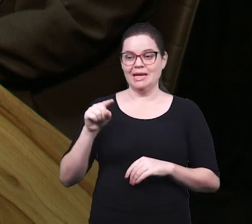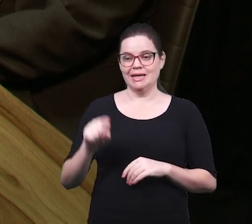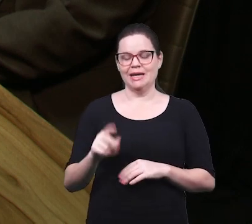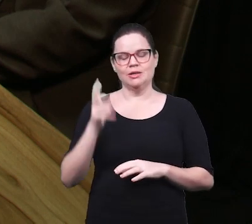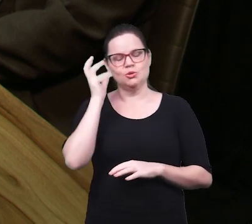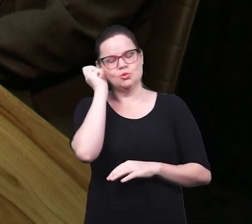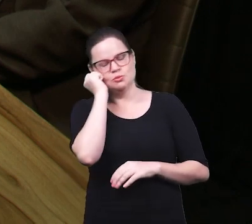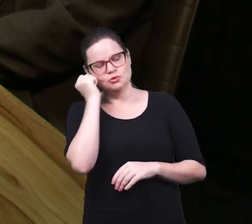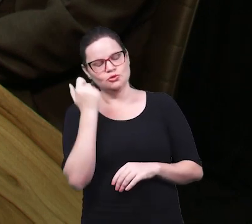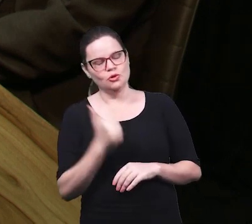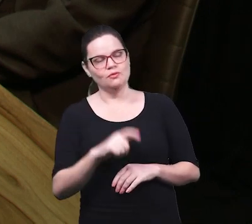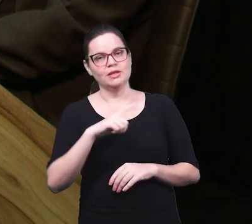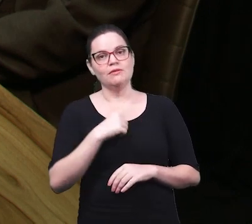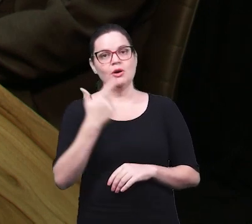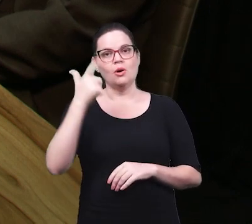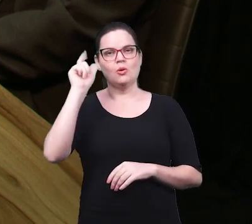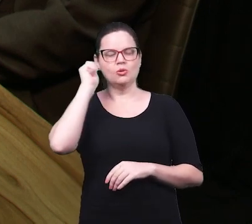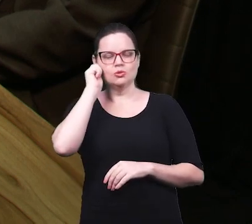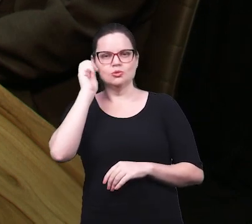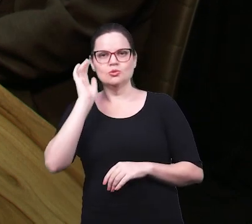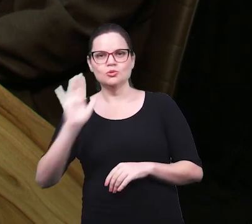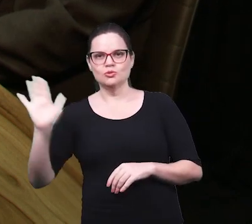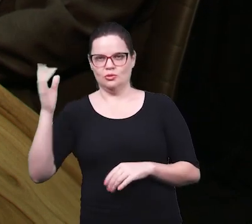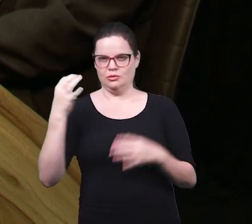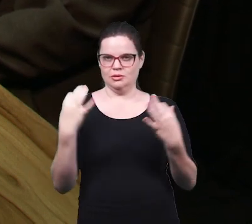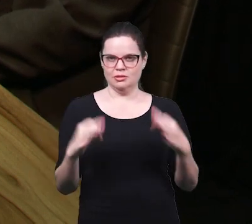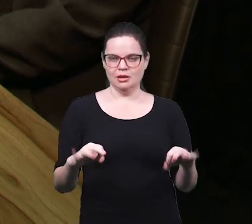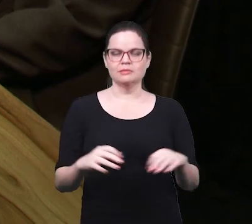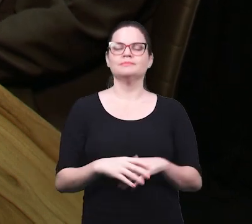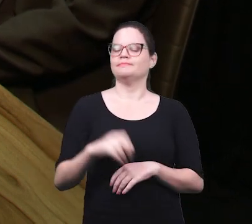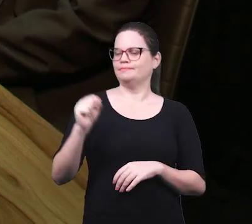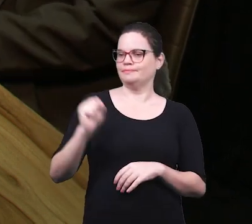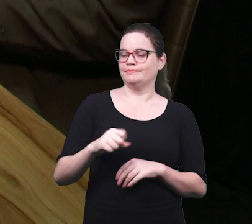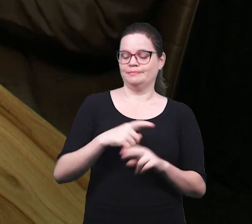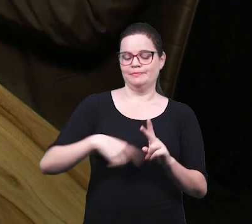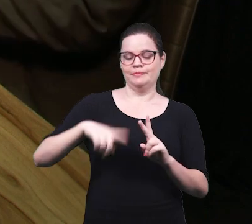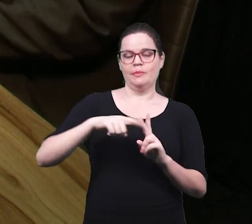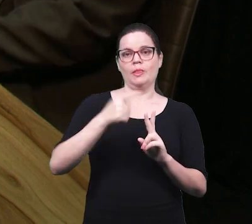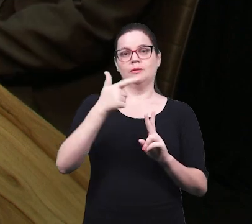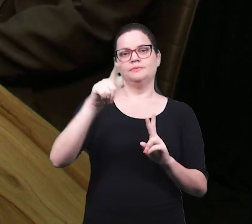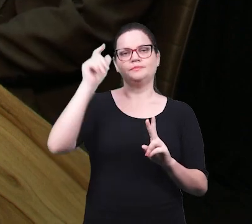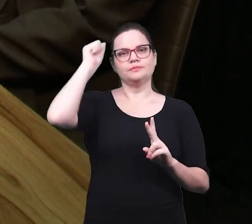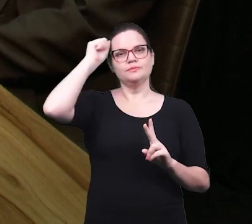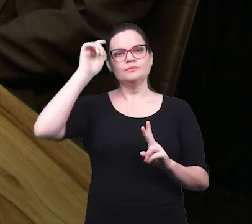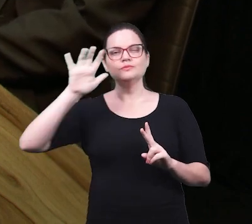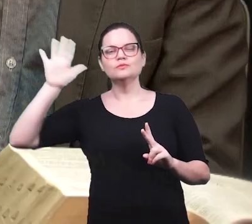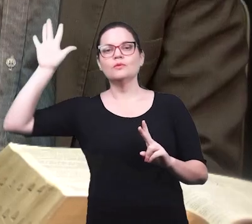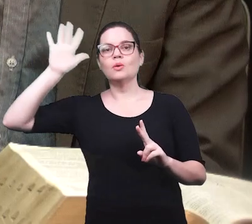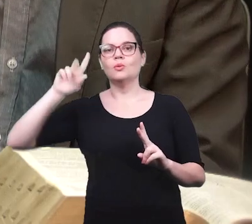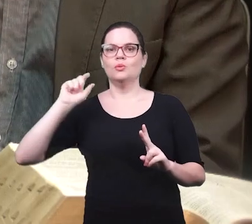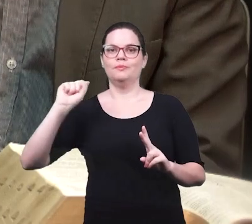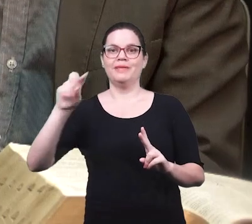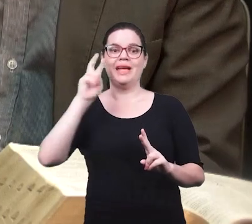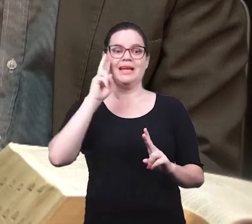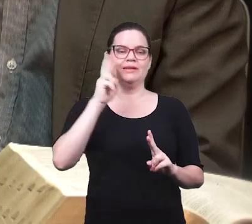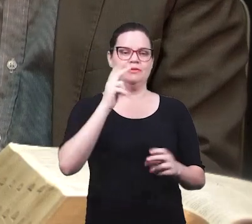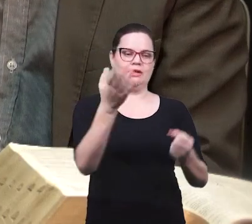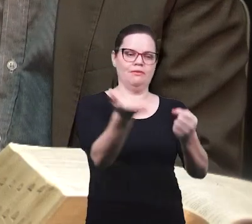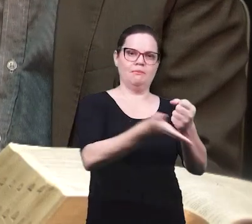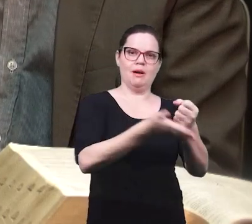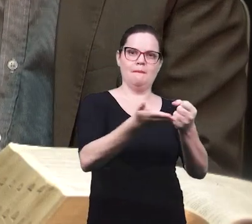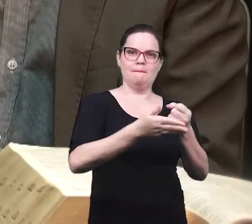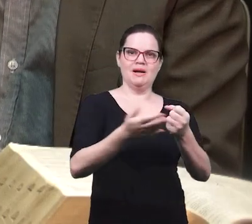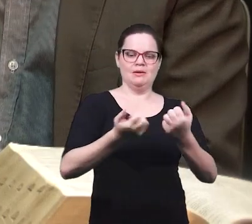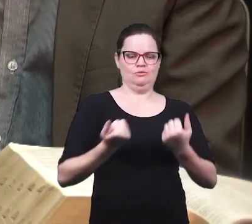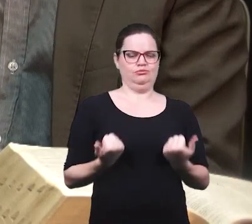ele teve um outro sonho, né? Foram 2 sonhos, não é isso, pastor Marcos? Sim, 2 sonhos. O outro sonho, ele via que ele estava com seus